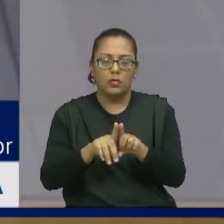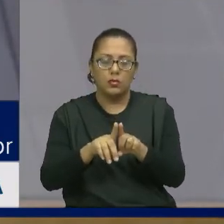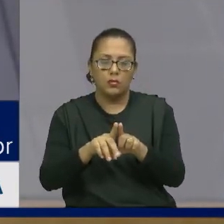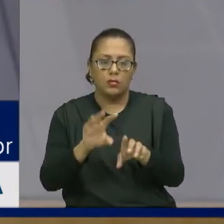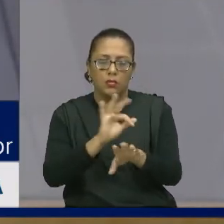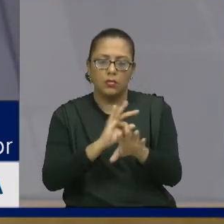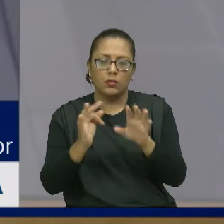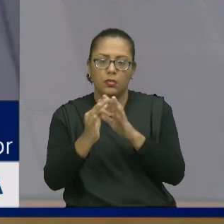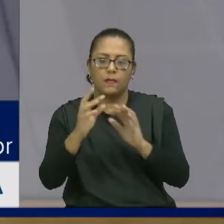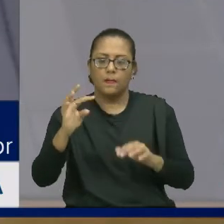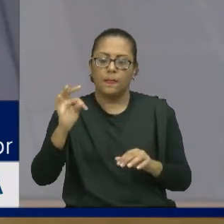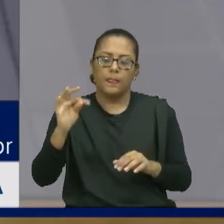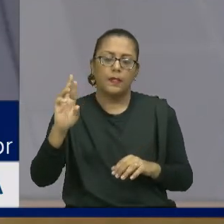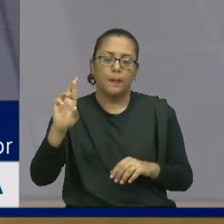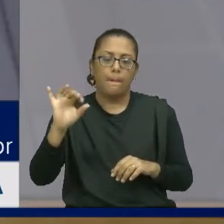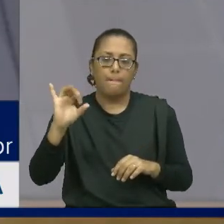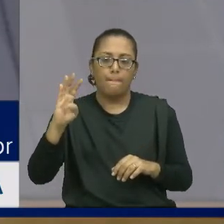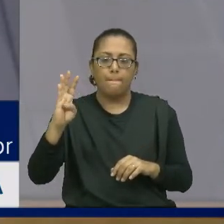tributo, sendo um deles